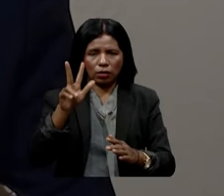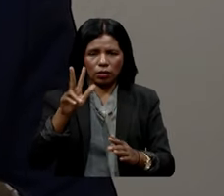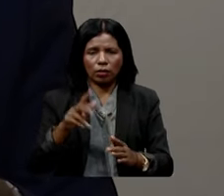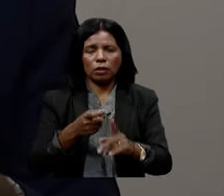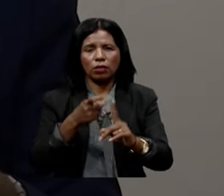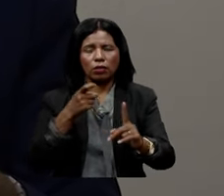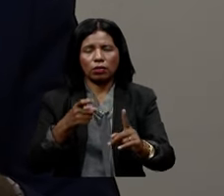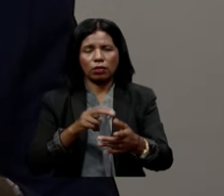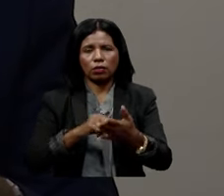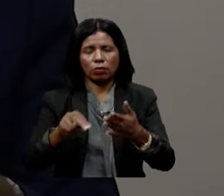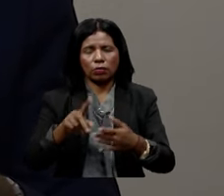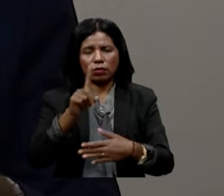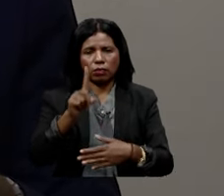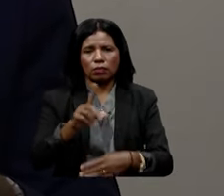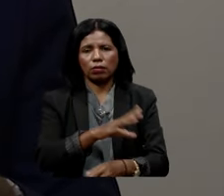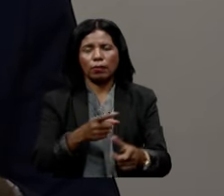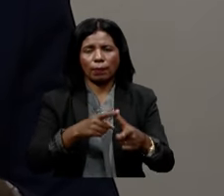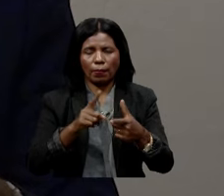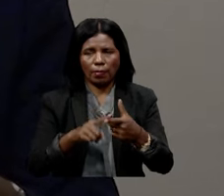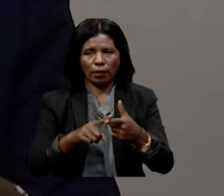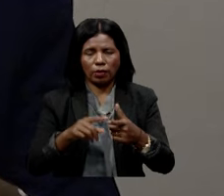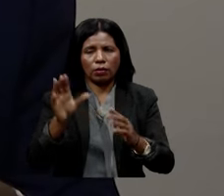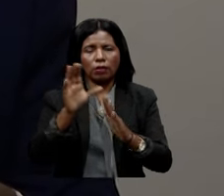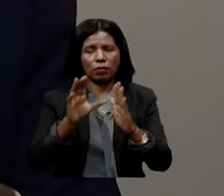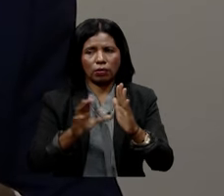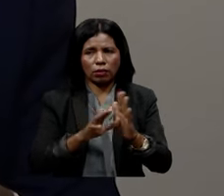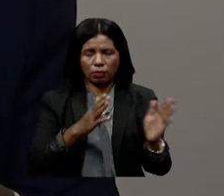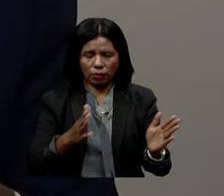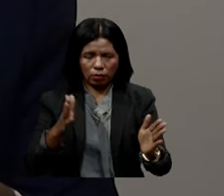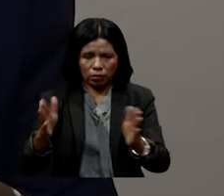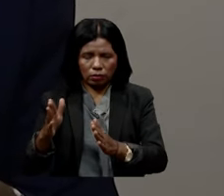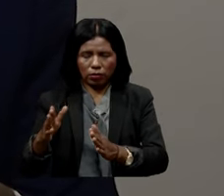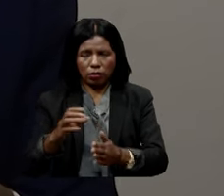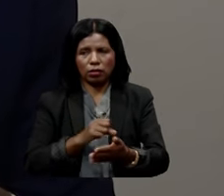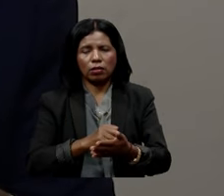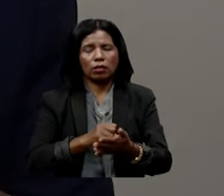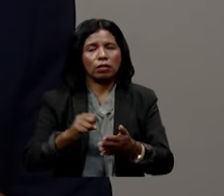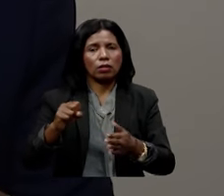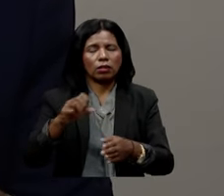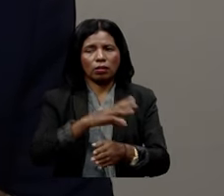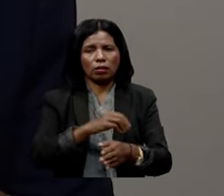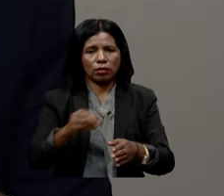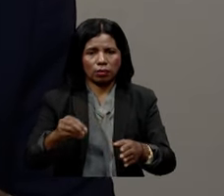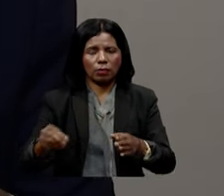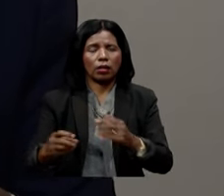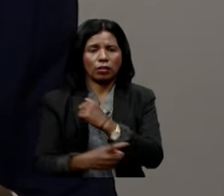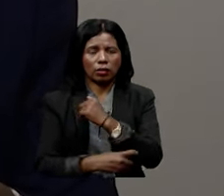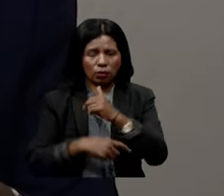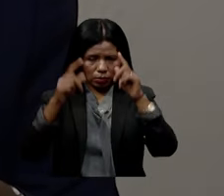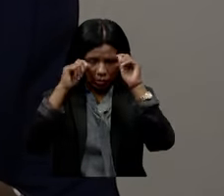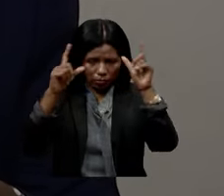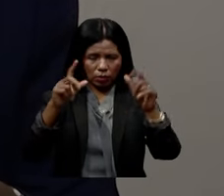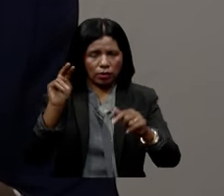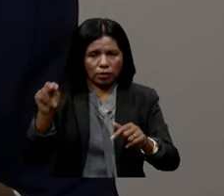si, número 1, a linha B, o si, Código de Processo Civil, é Código de Processo Penal de Timonia,